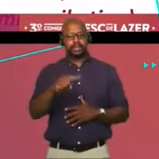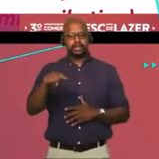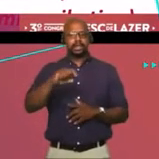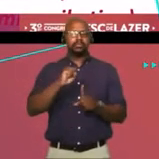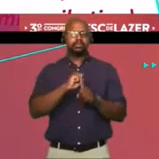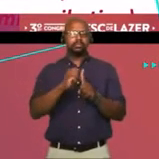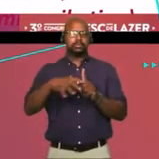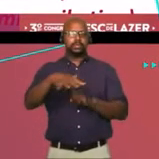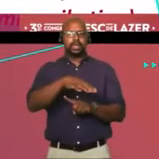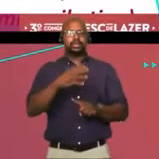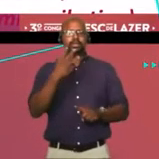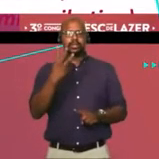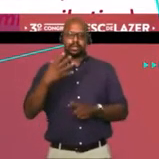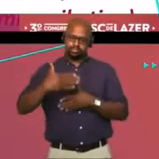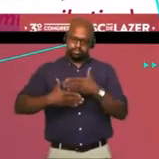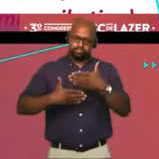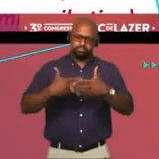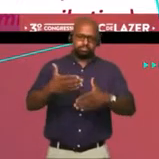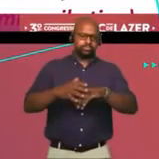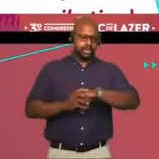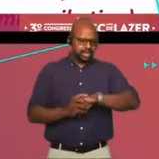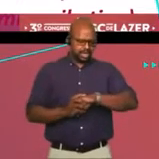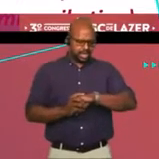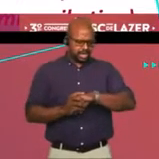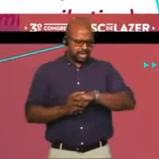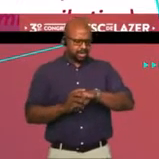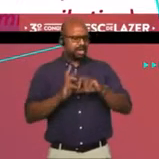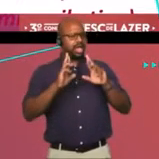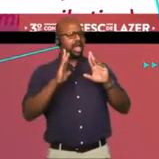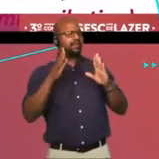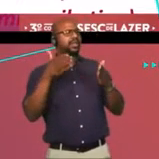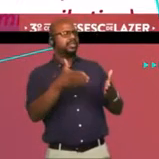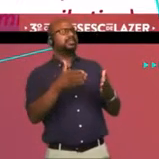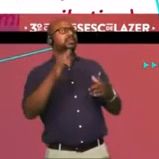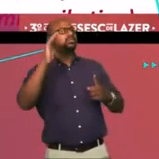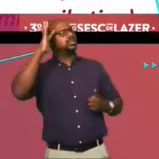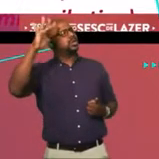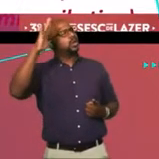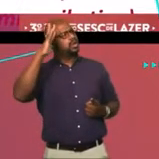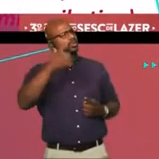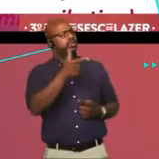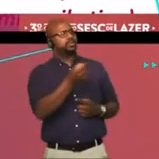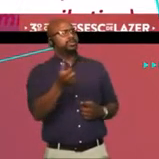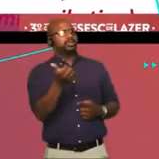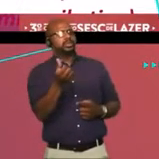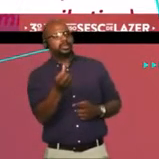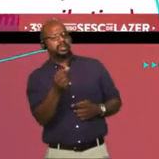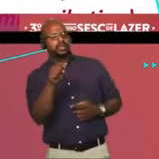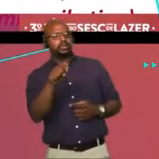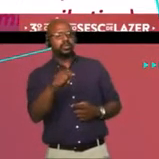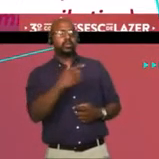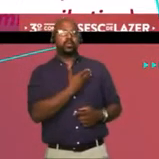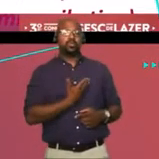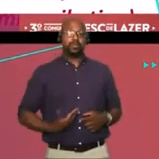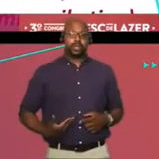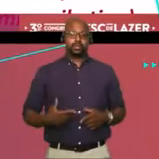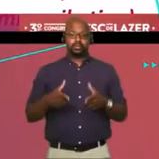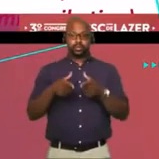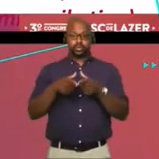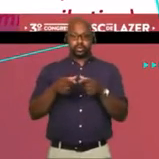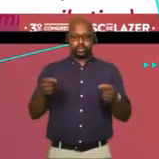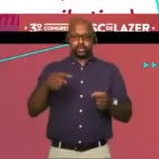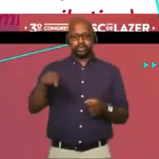em três grandes ondas né mas na verdade vamos pegar um referencial mais teórico e 2016 quando o governo japonês